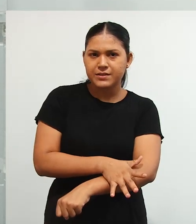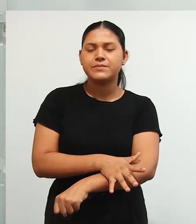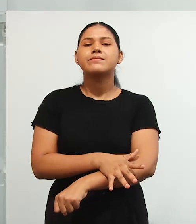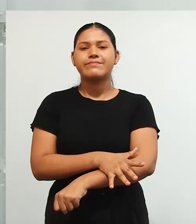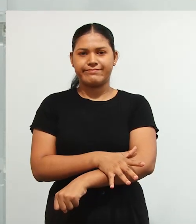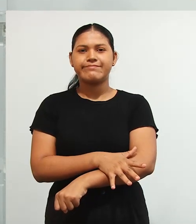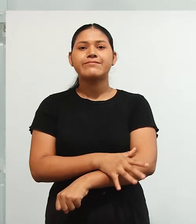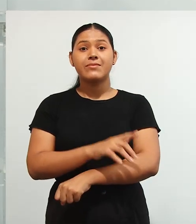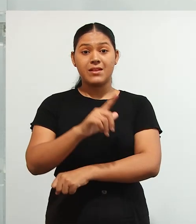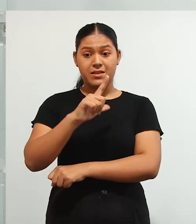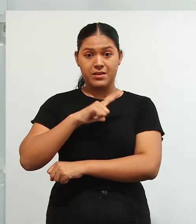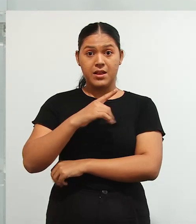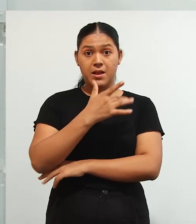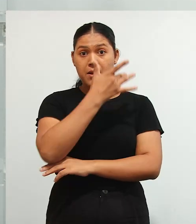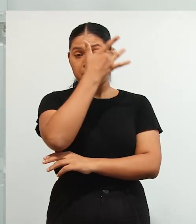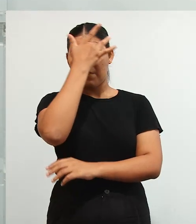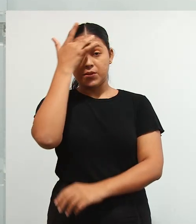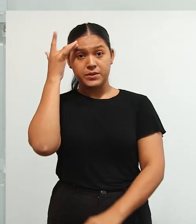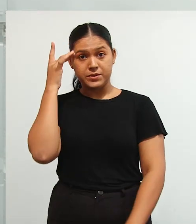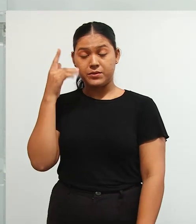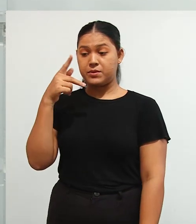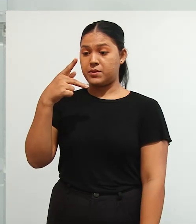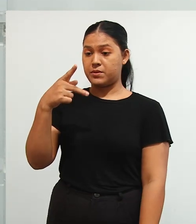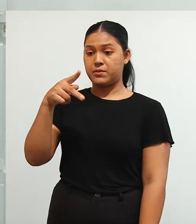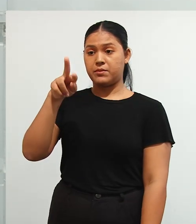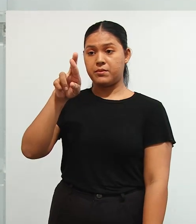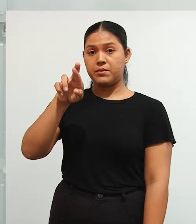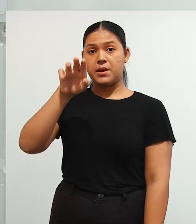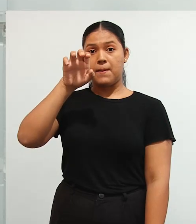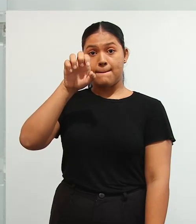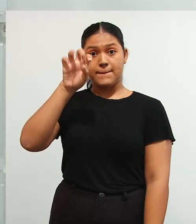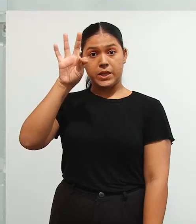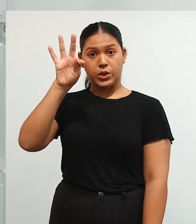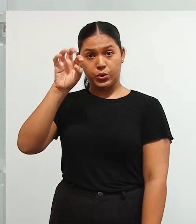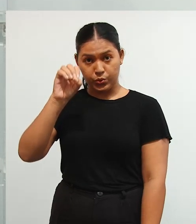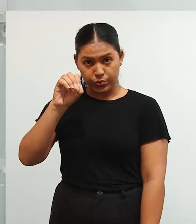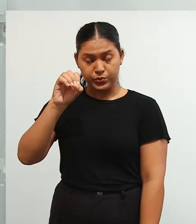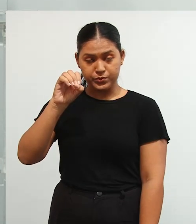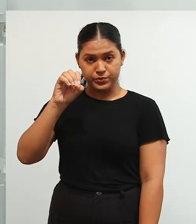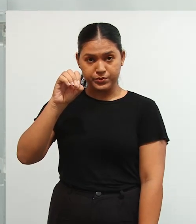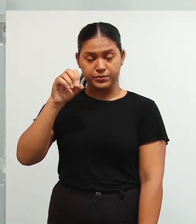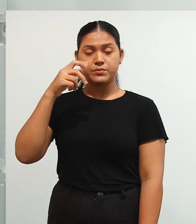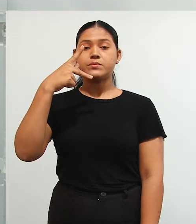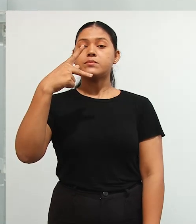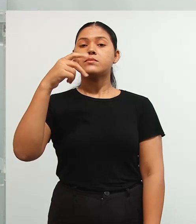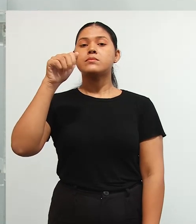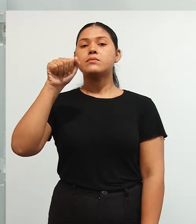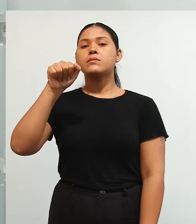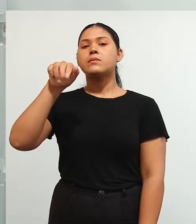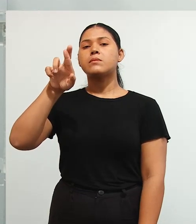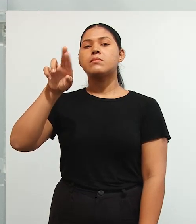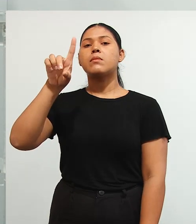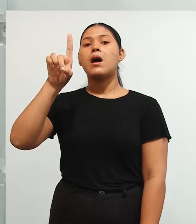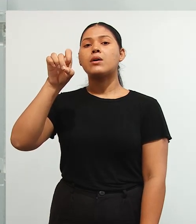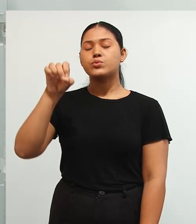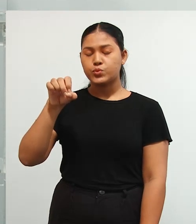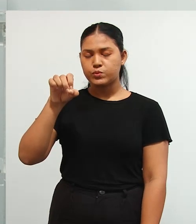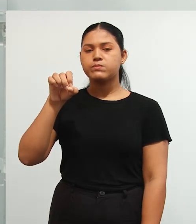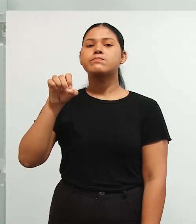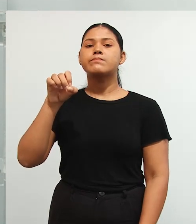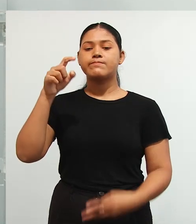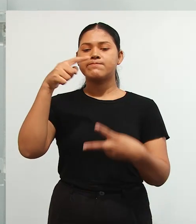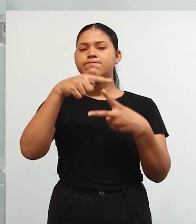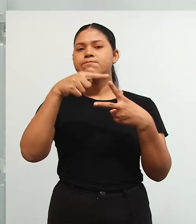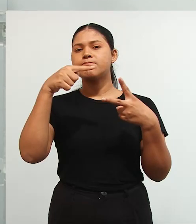Pretos mais pardos integram a população negra do Brasil. Então, a discriminação, o racismo